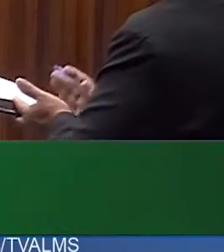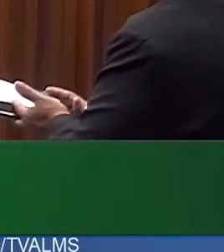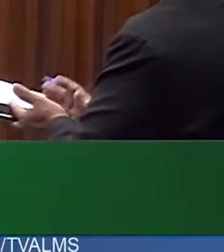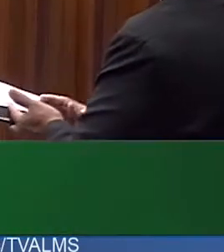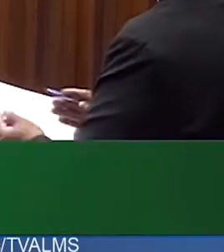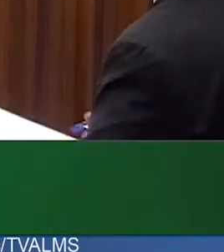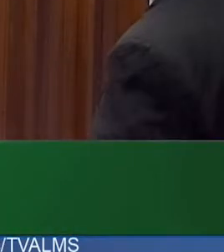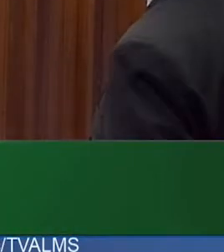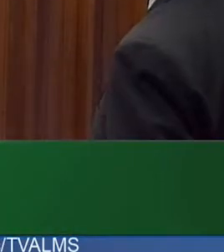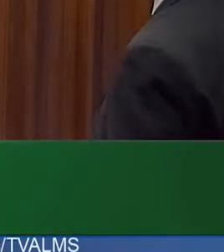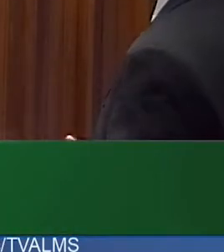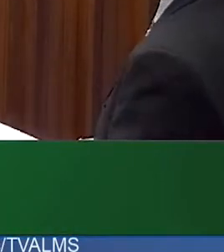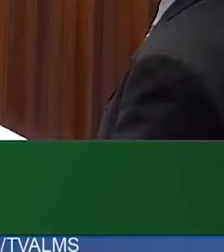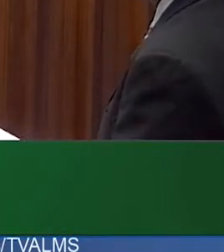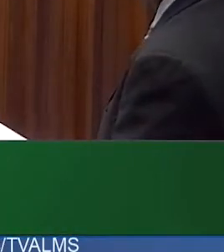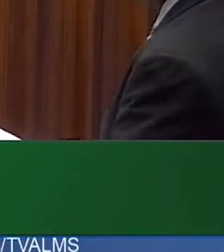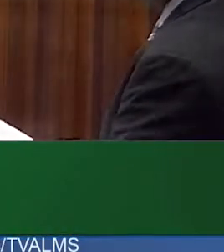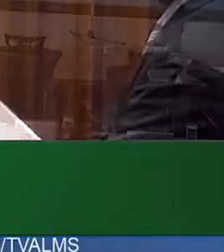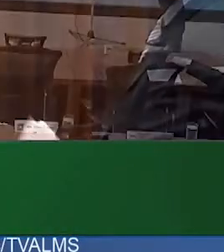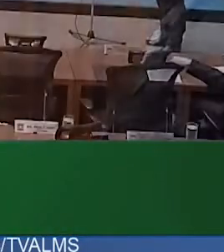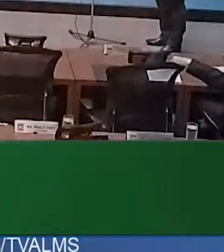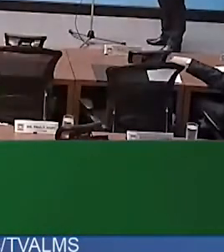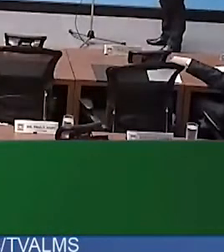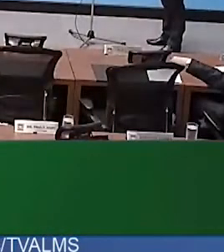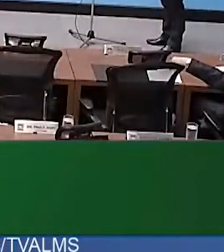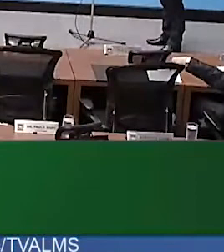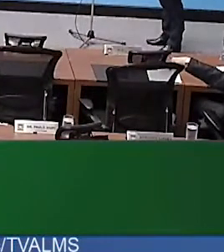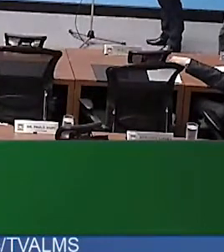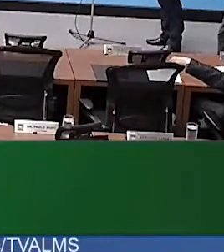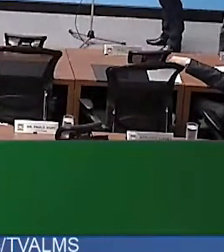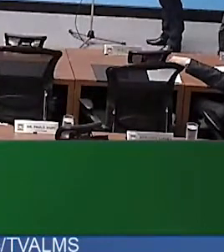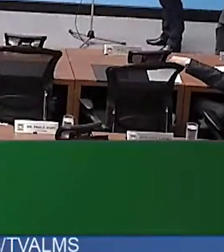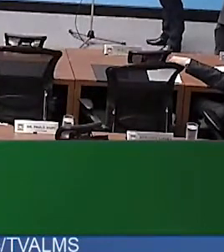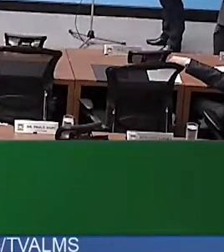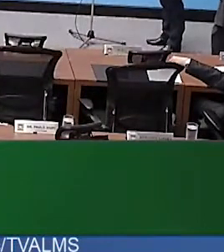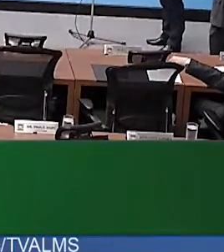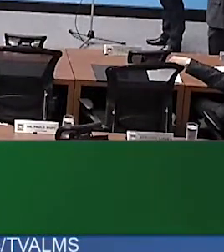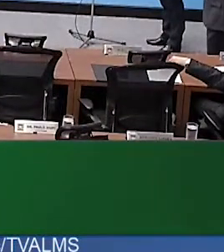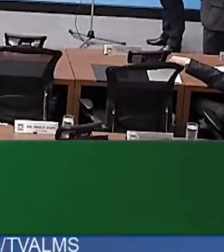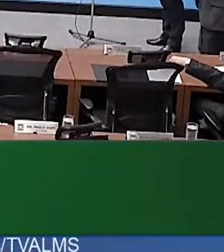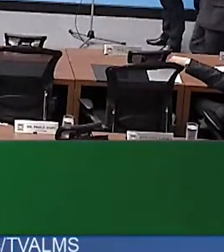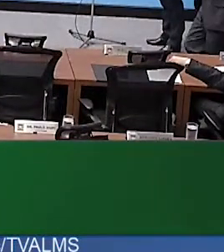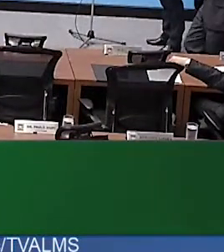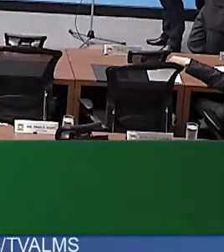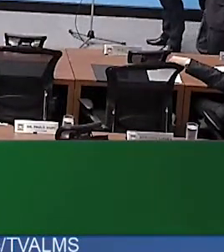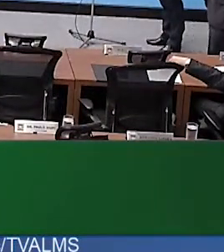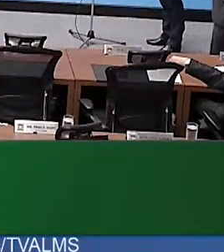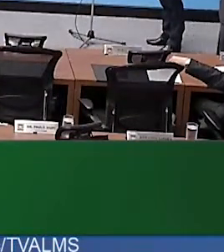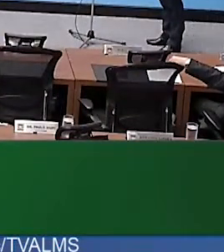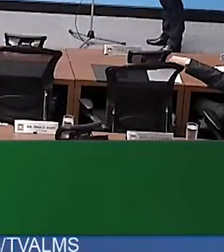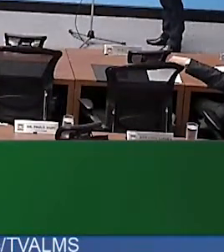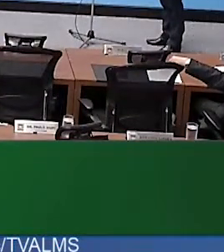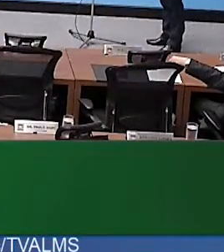Obrigada. Eu quero primeiro parabenizar Vossa Excelência